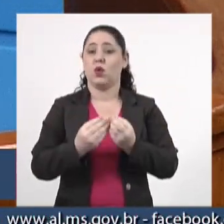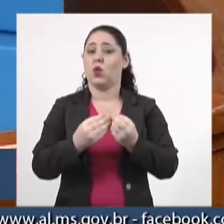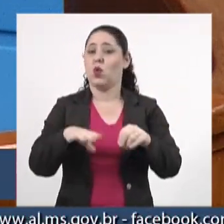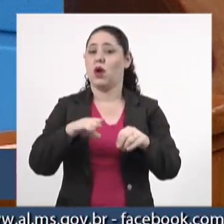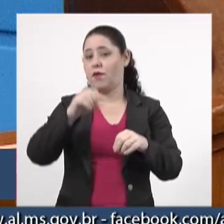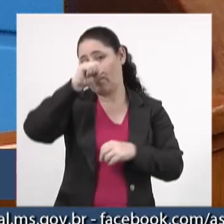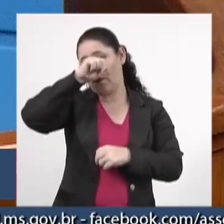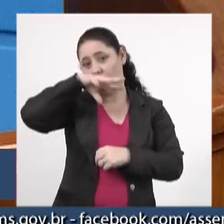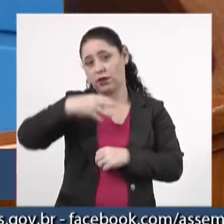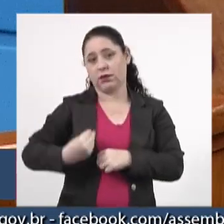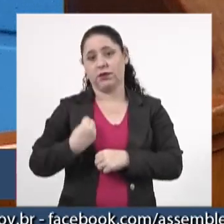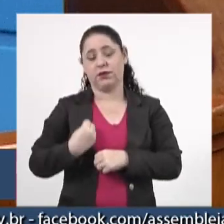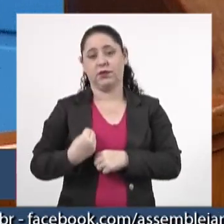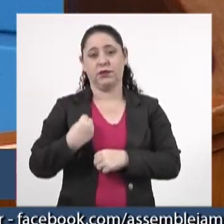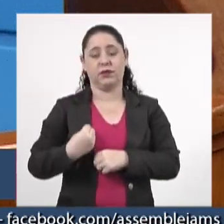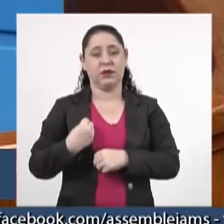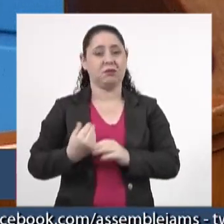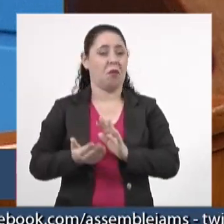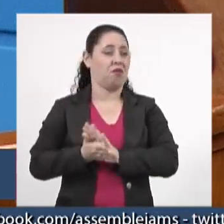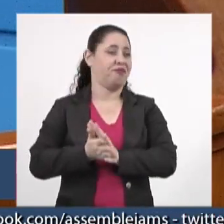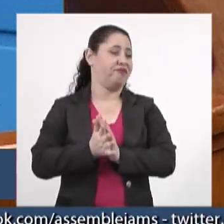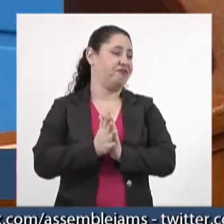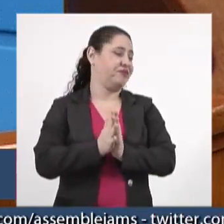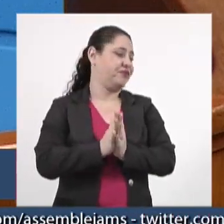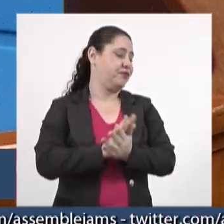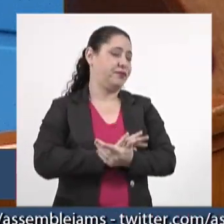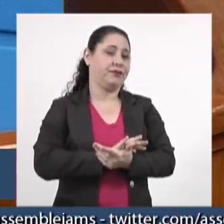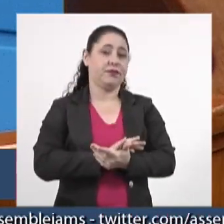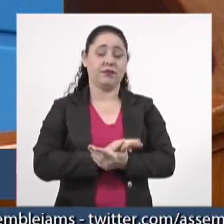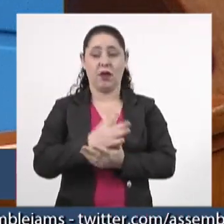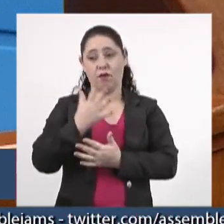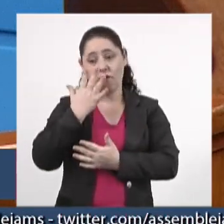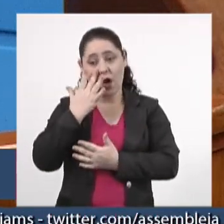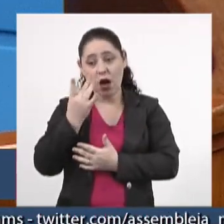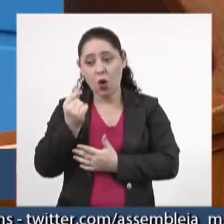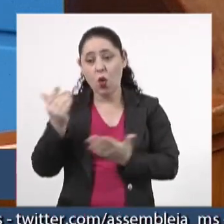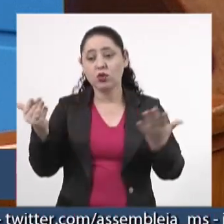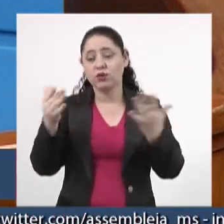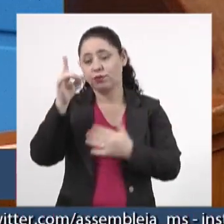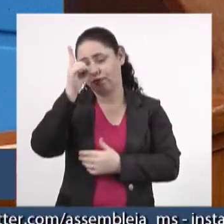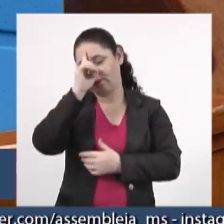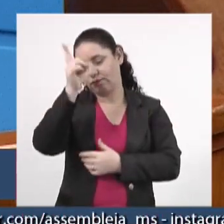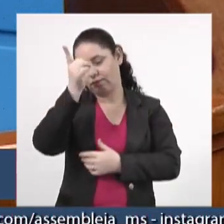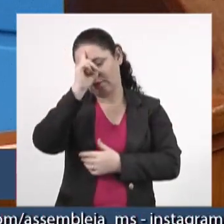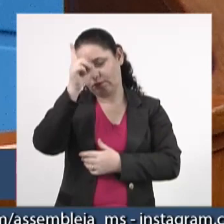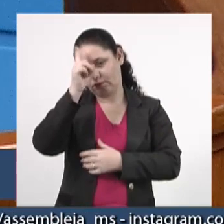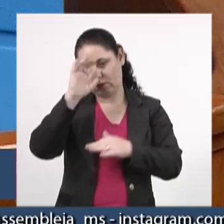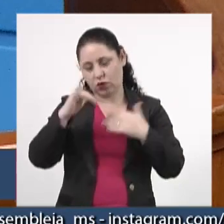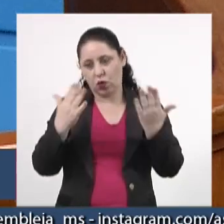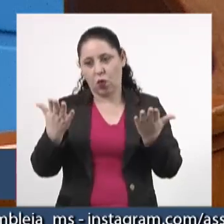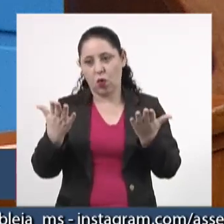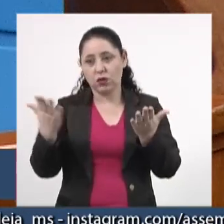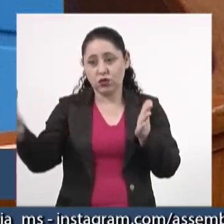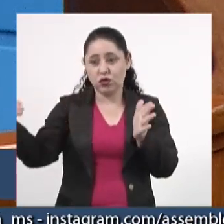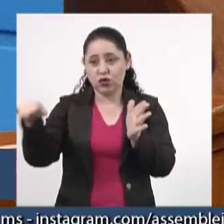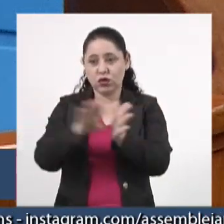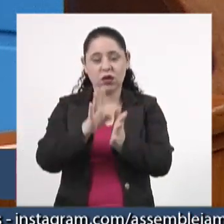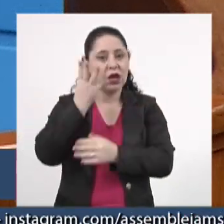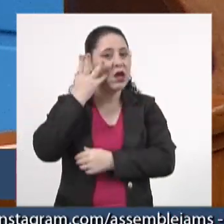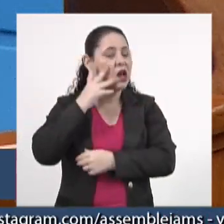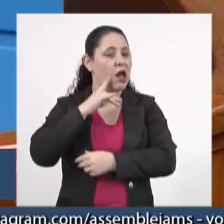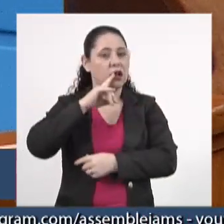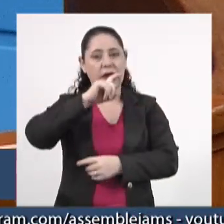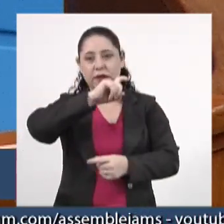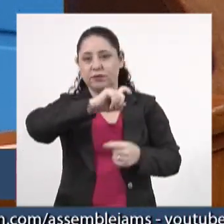dessa violência na vida dela são devastadoras. E nós presenciamos isso no dia a dia. Né? Então, quando a gente recebe uma criança vítima de